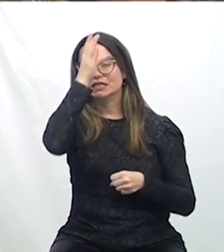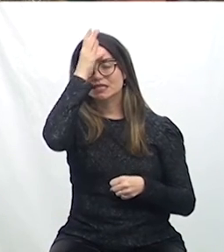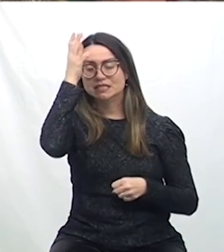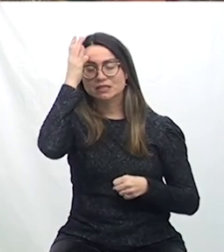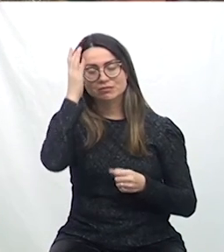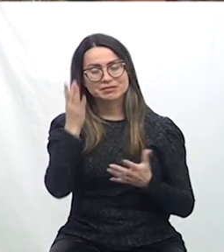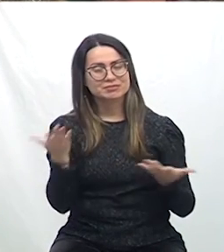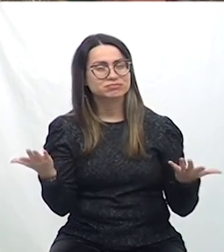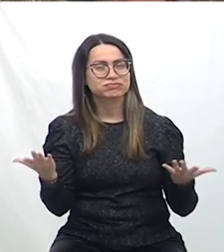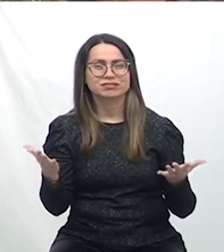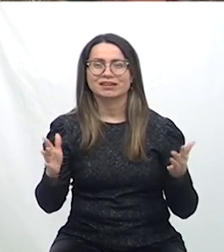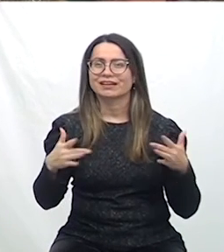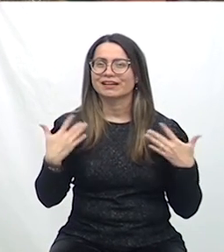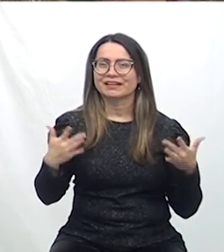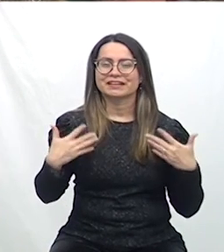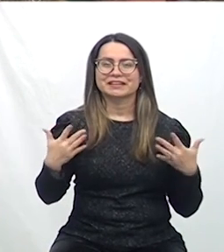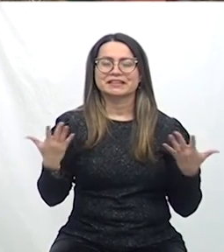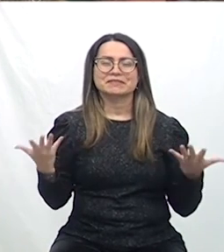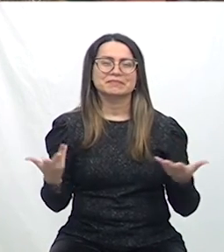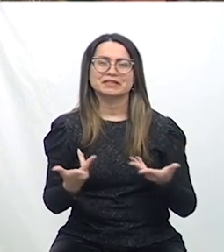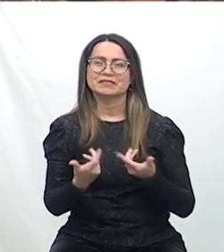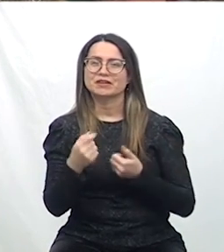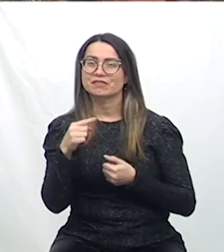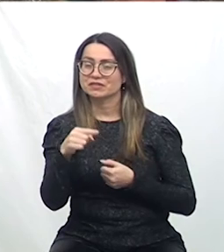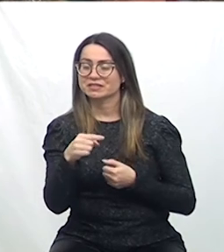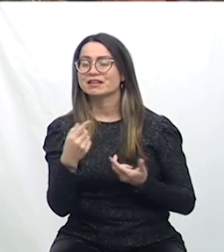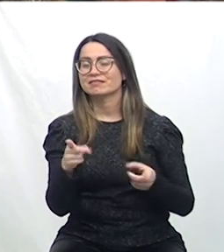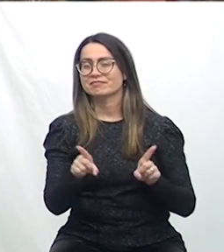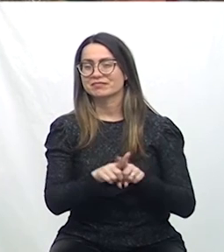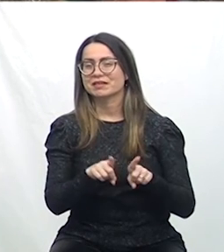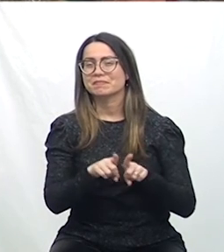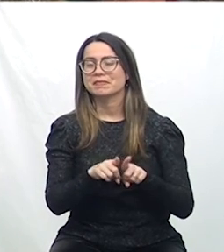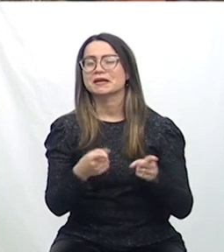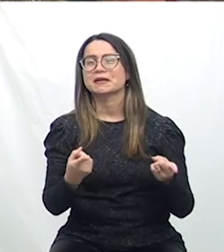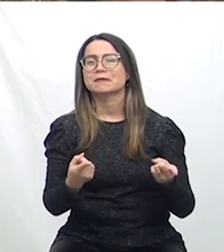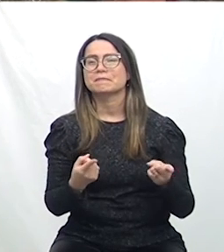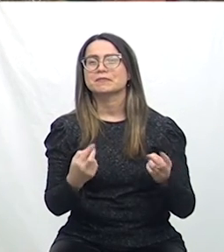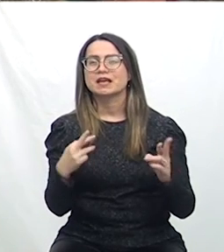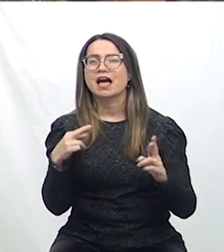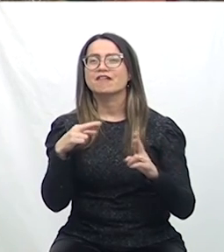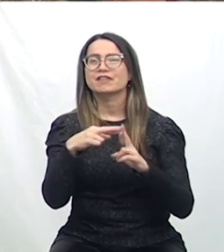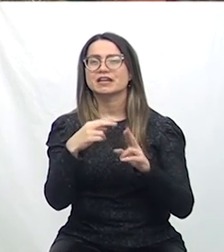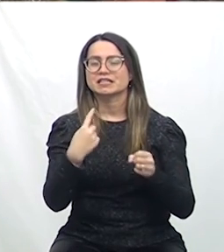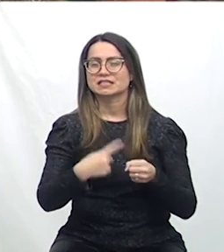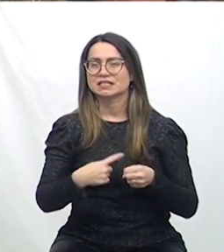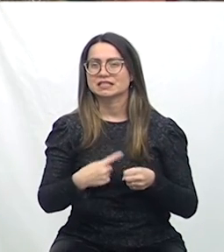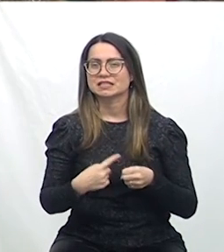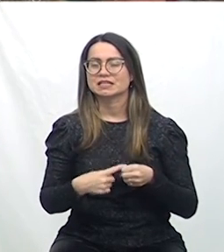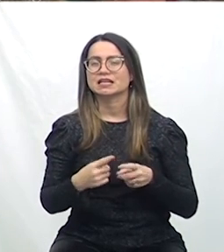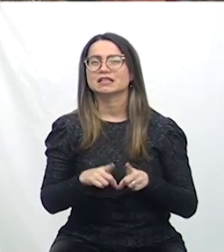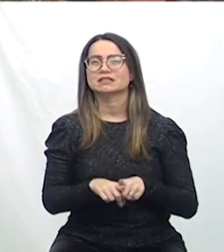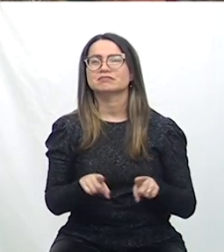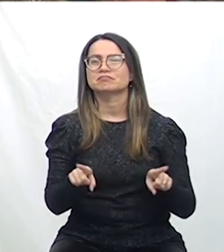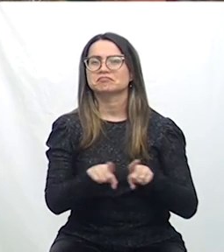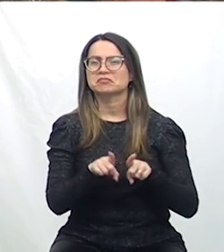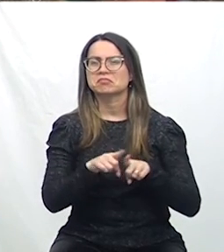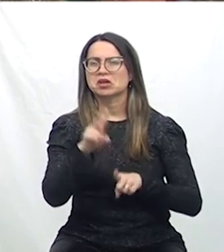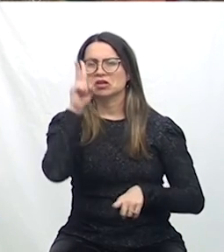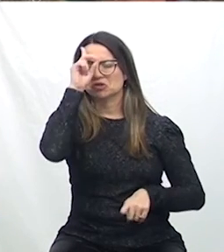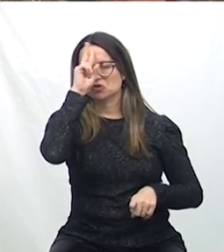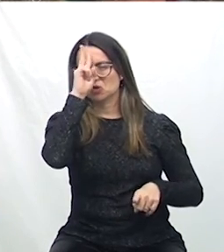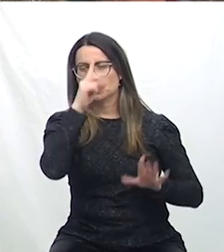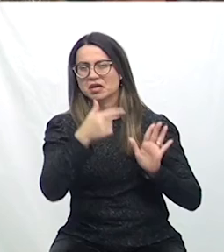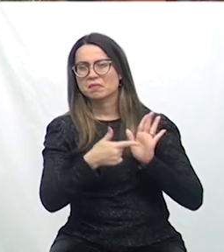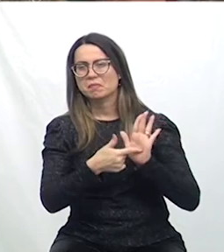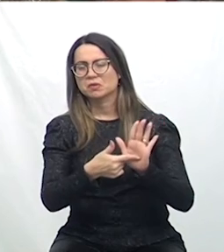enorme você estar representando a nossa cidade, você está representando o seu chão, a sua história, o seu